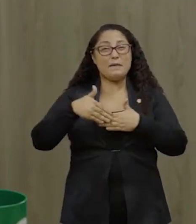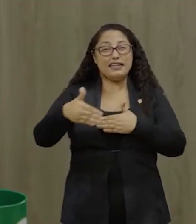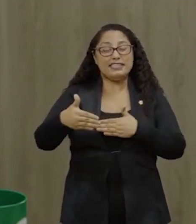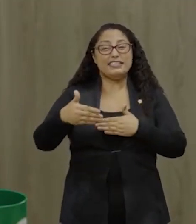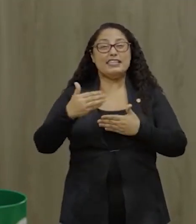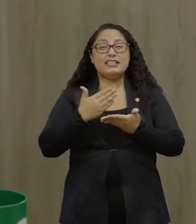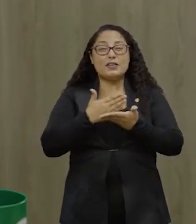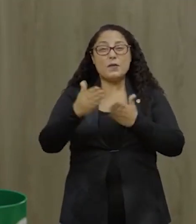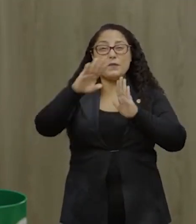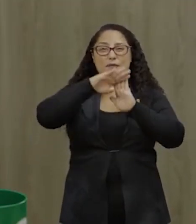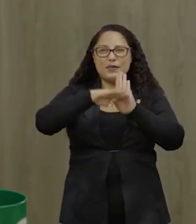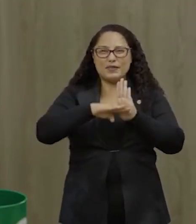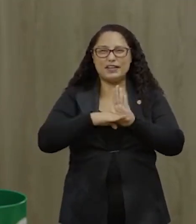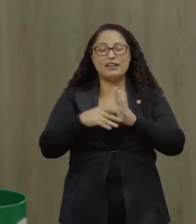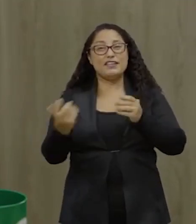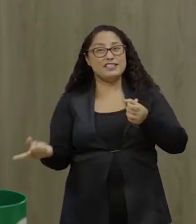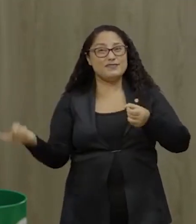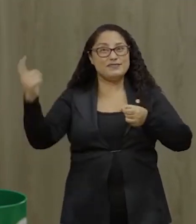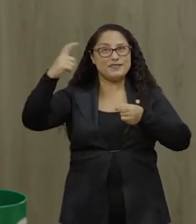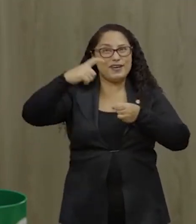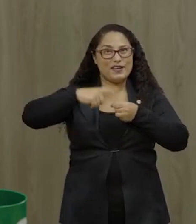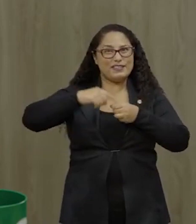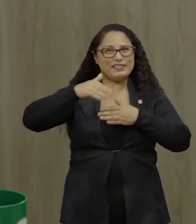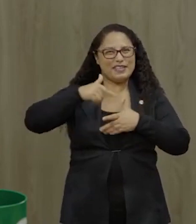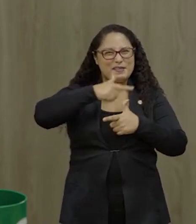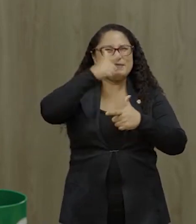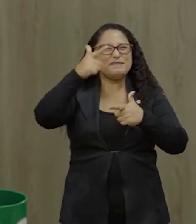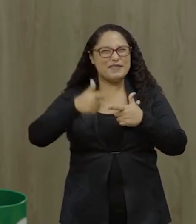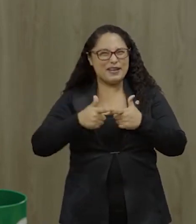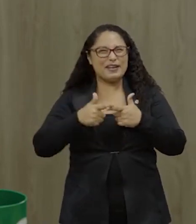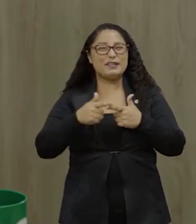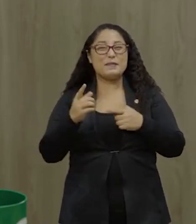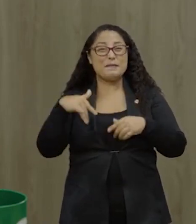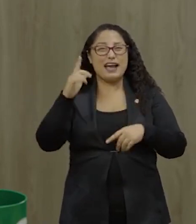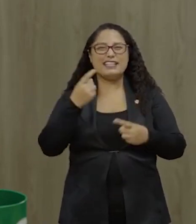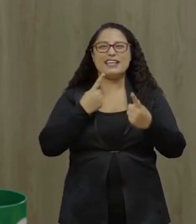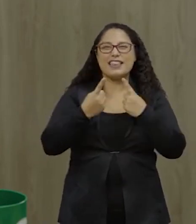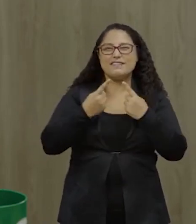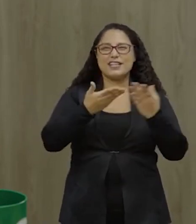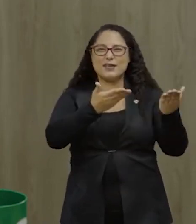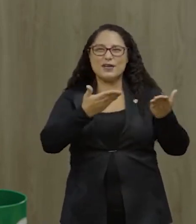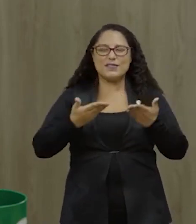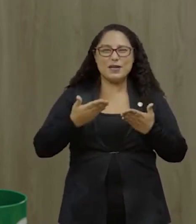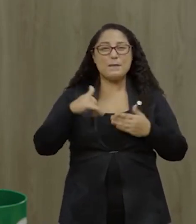dessa iniciativa. Estaremos de volta em breve com mais um entrevistado, com mais um